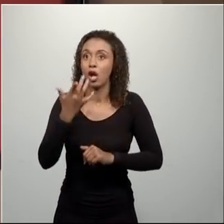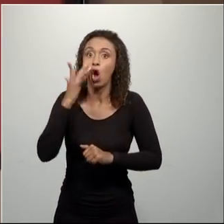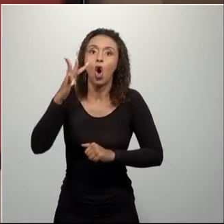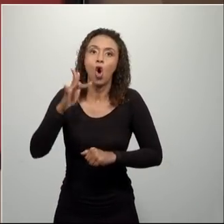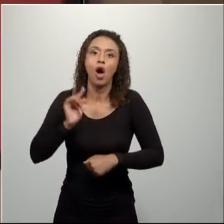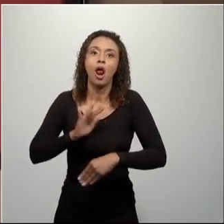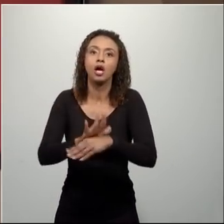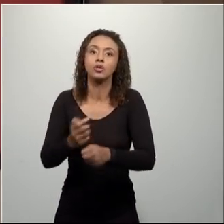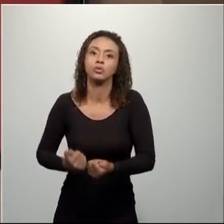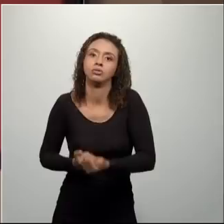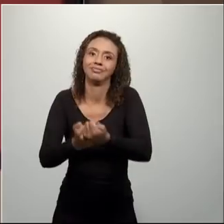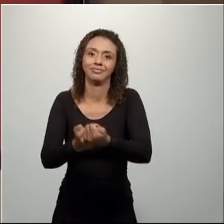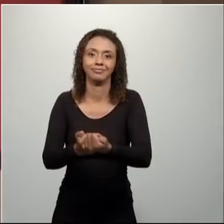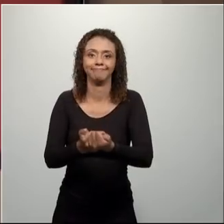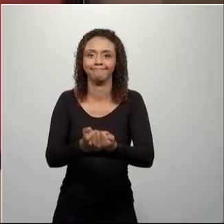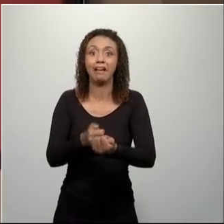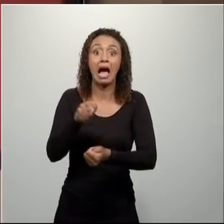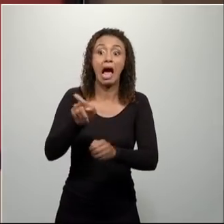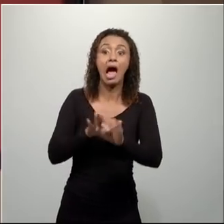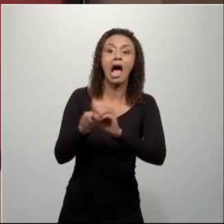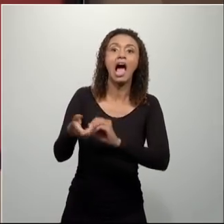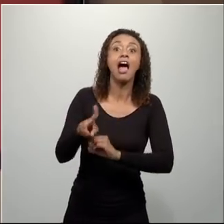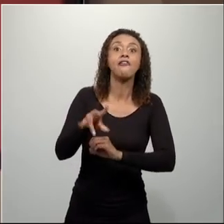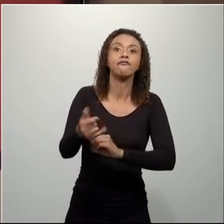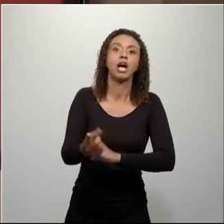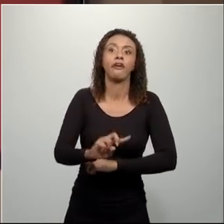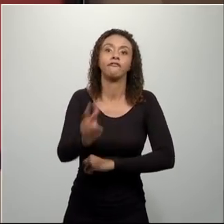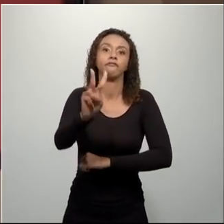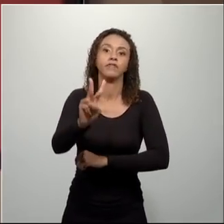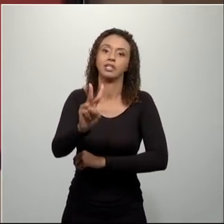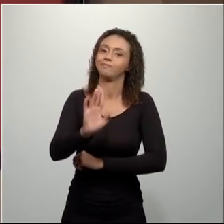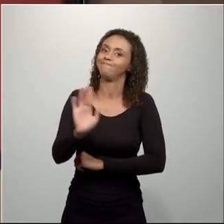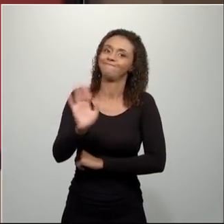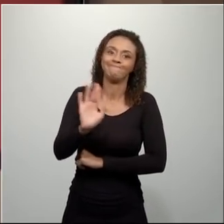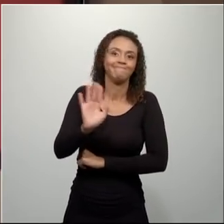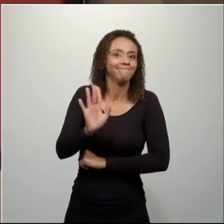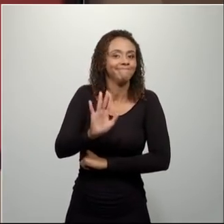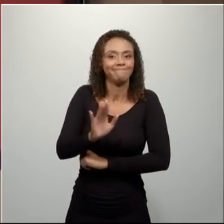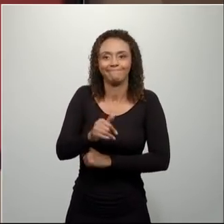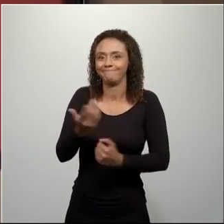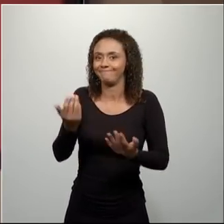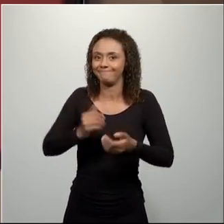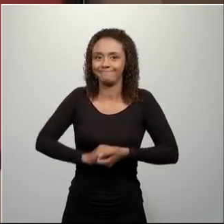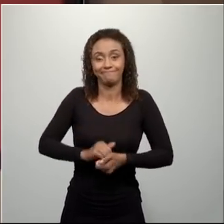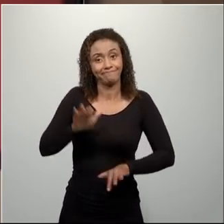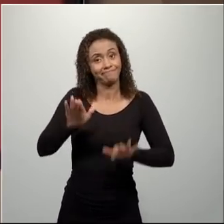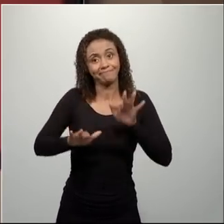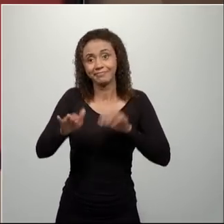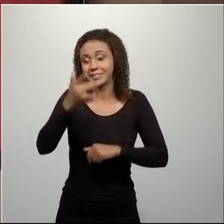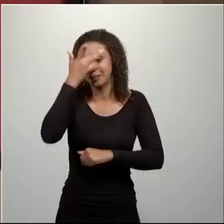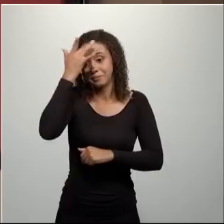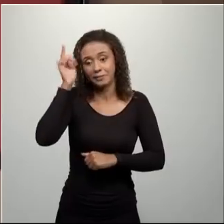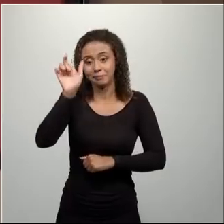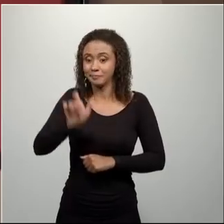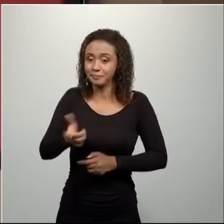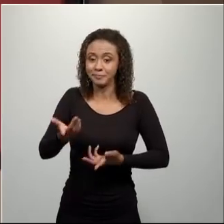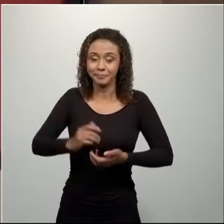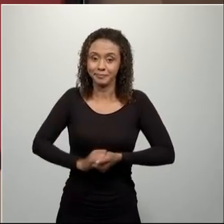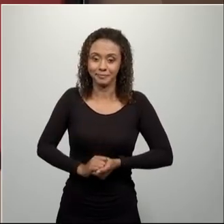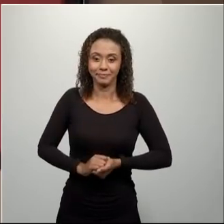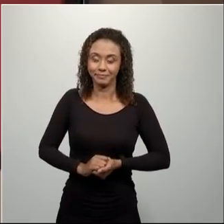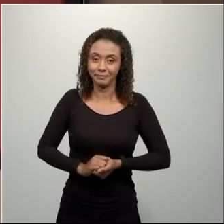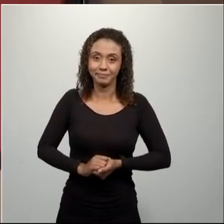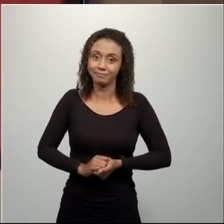que garanta que aquela moeda vai ter um valor mínimo por exemplo é como os usuários acharem que ela tem valor e isso é o que